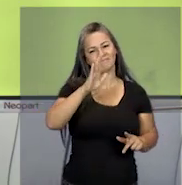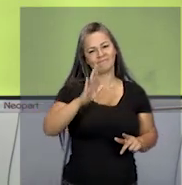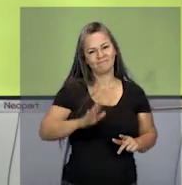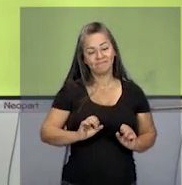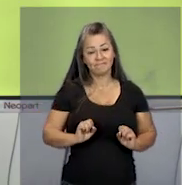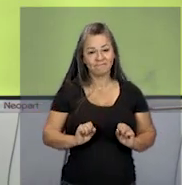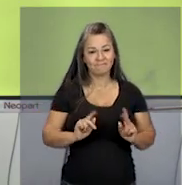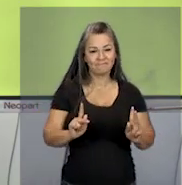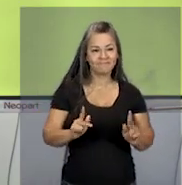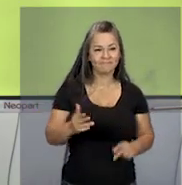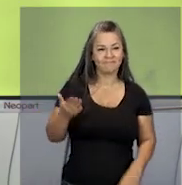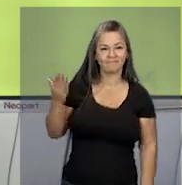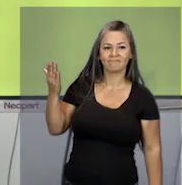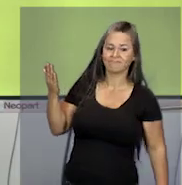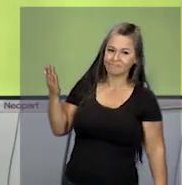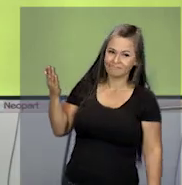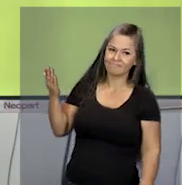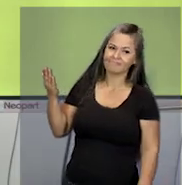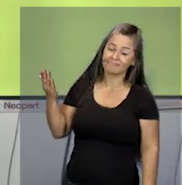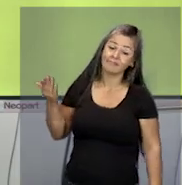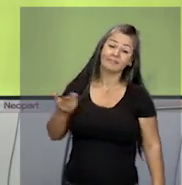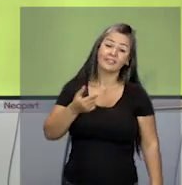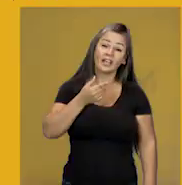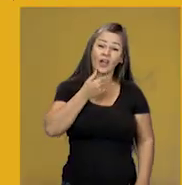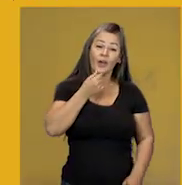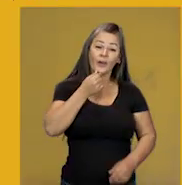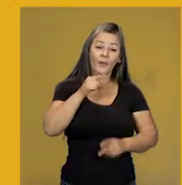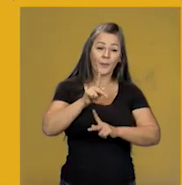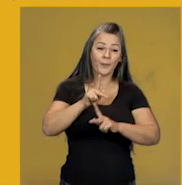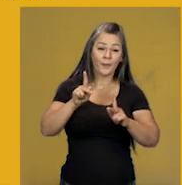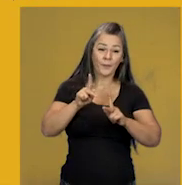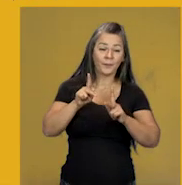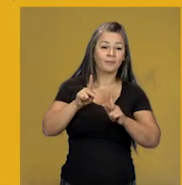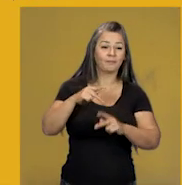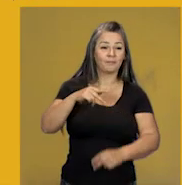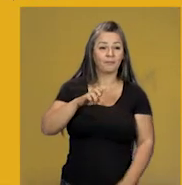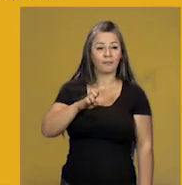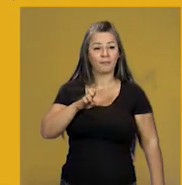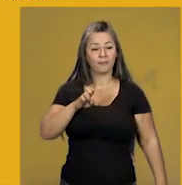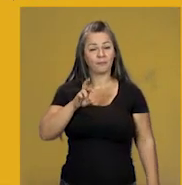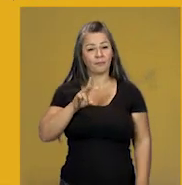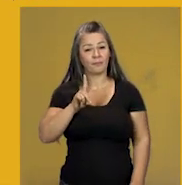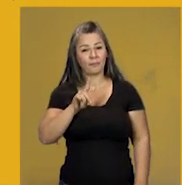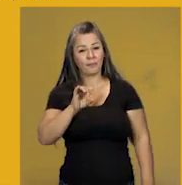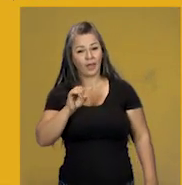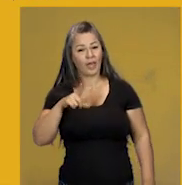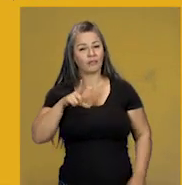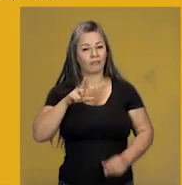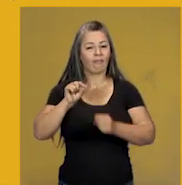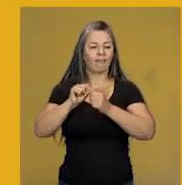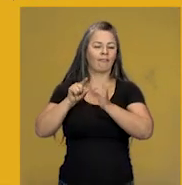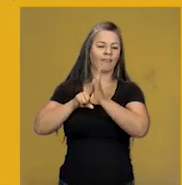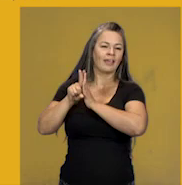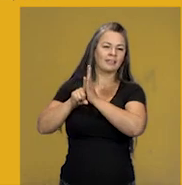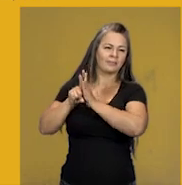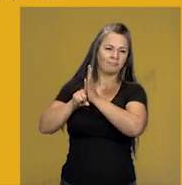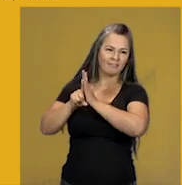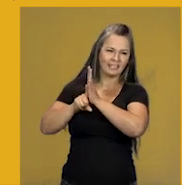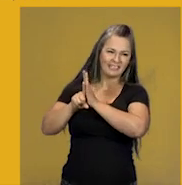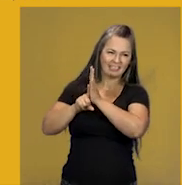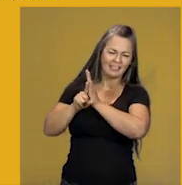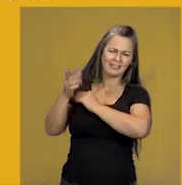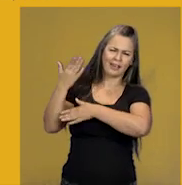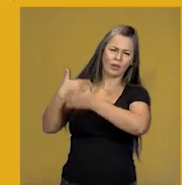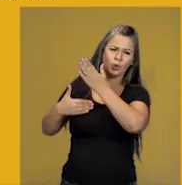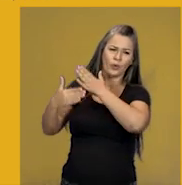Ok? E o Pedro, né, o nosso professor aí, responsável aí, né, para poder levar essas considerações, ele aí que fez os seus